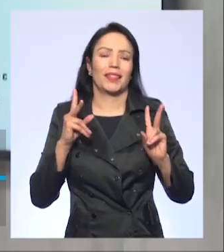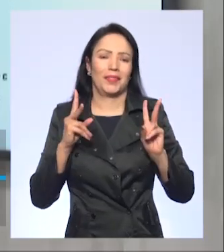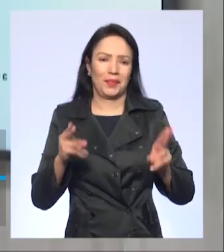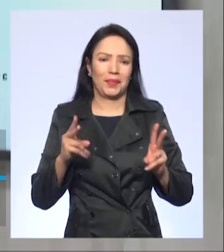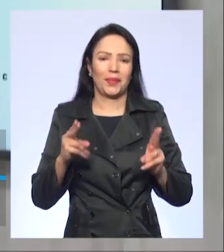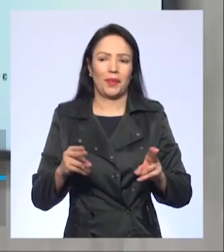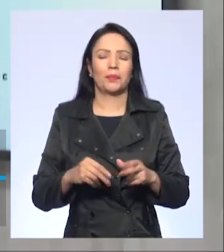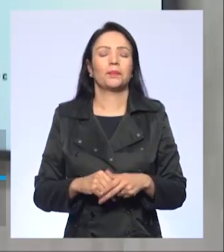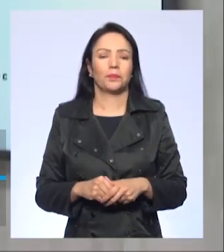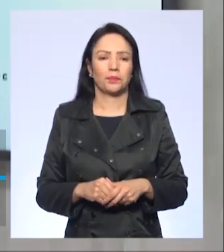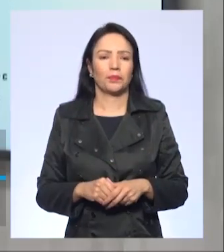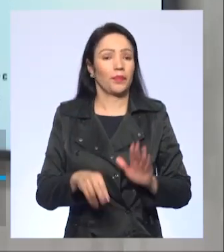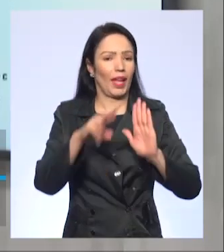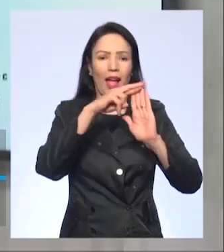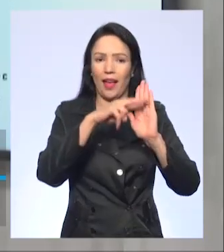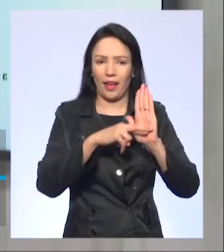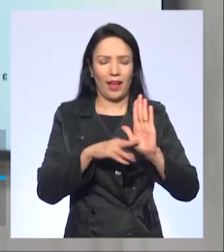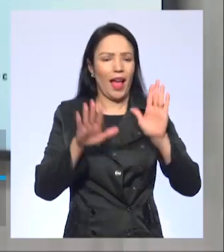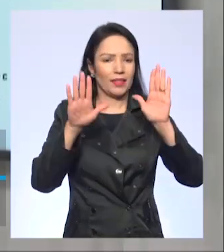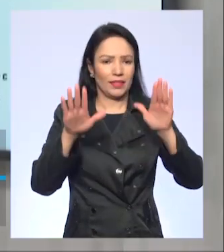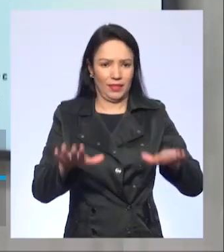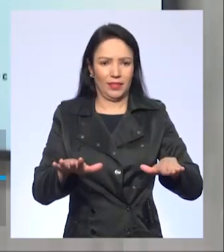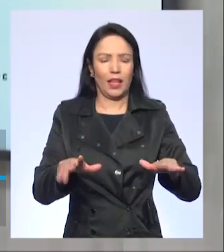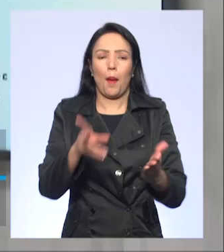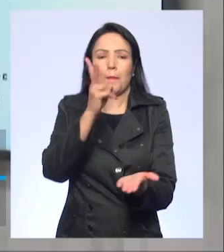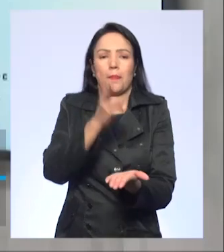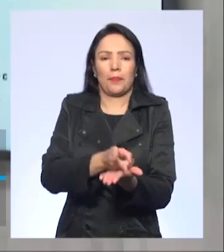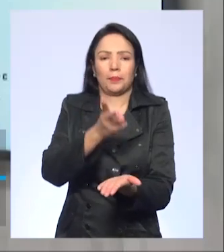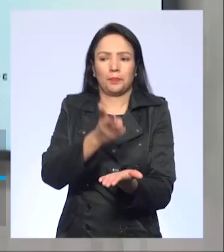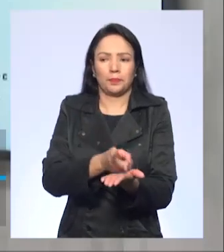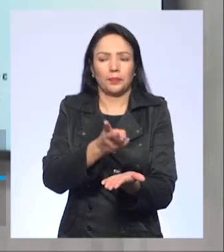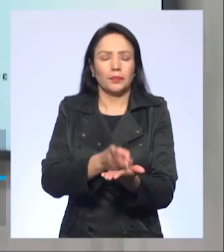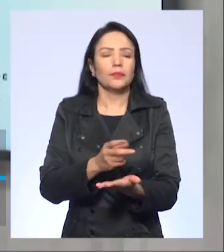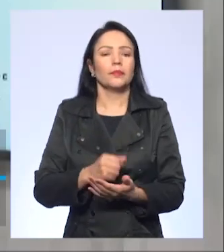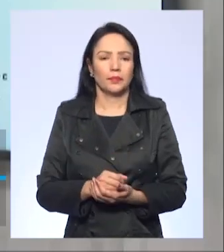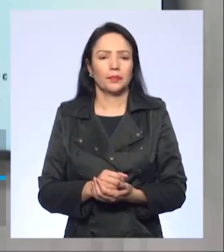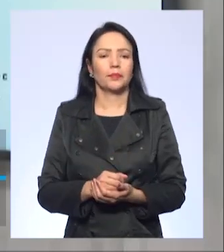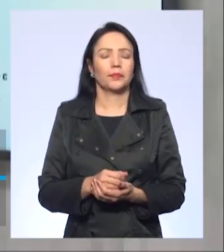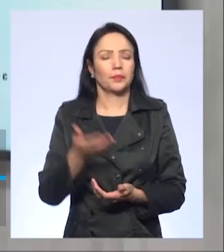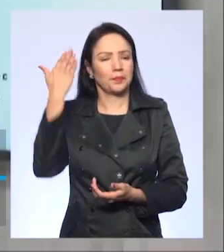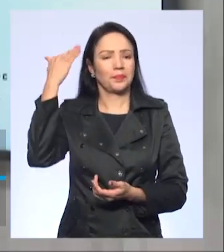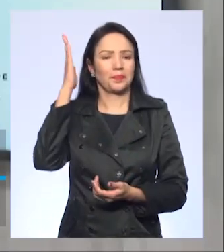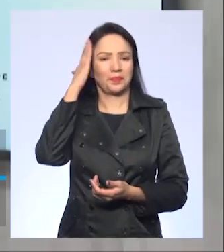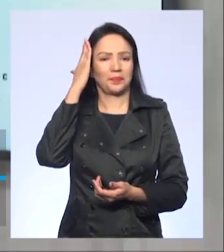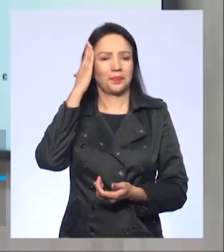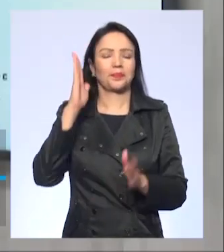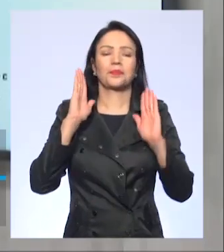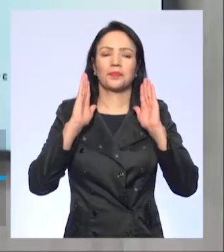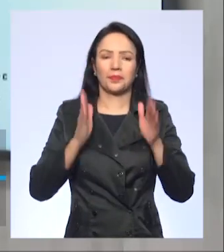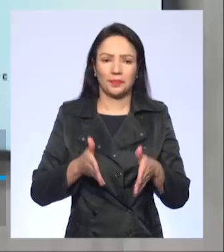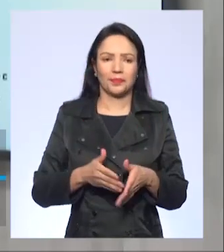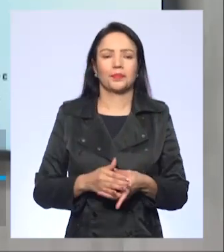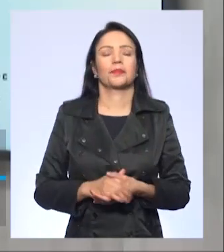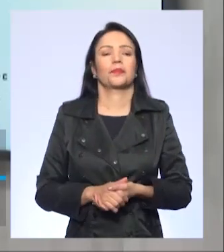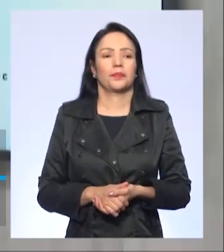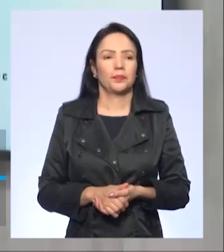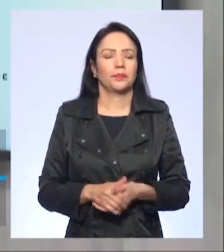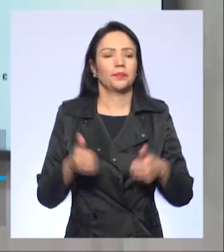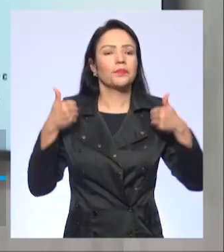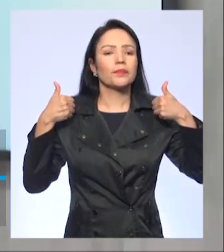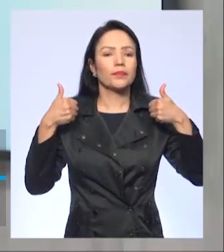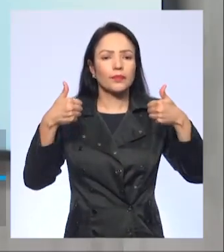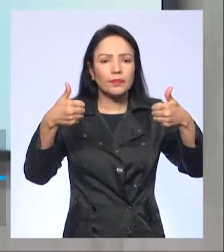tem que acontecer do outro. O segmento de cima tem que ser igual ao de baixo. O Tales já sabia que B é igual a C.